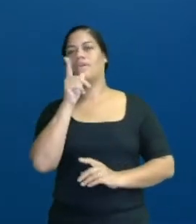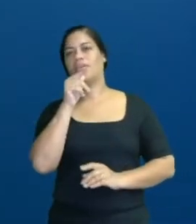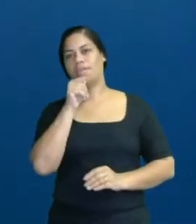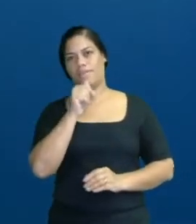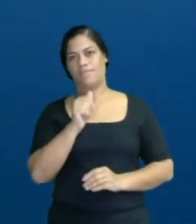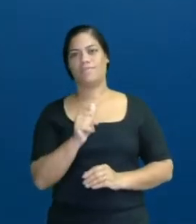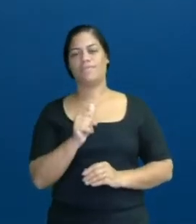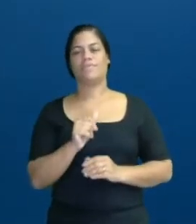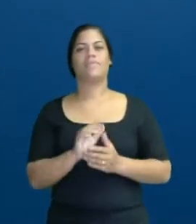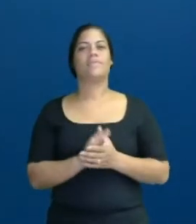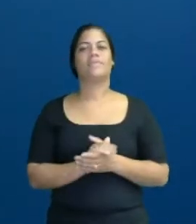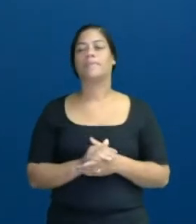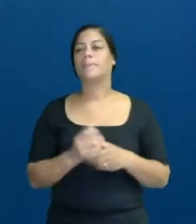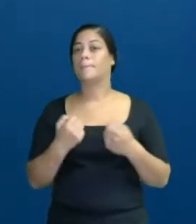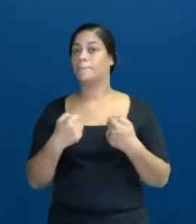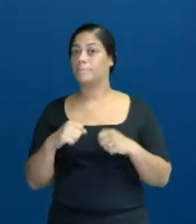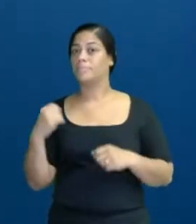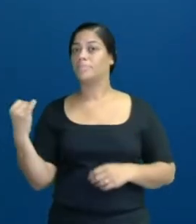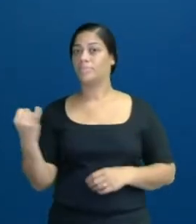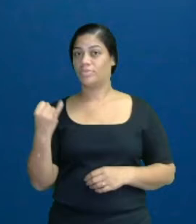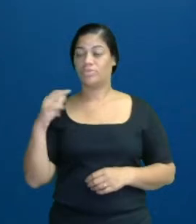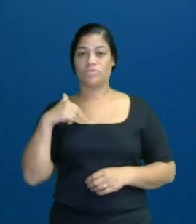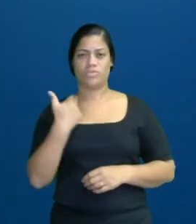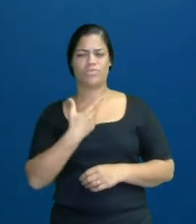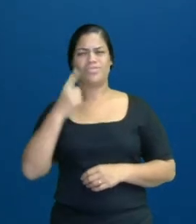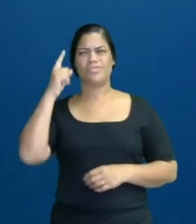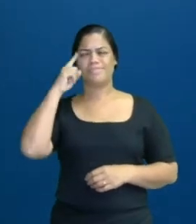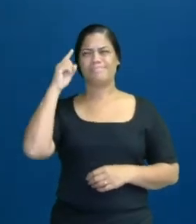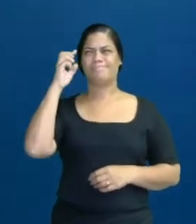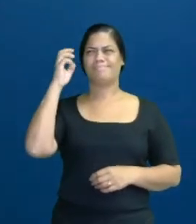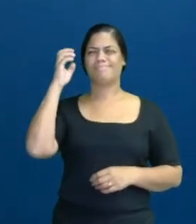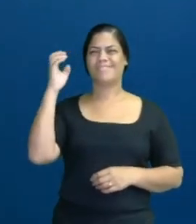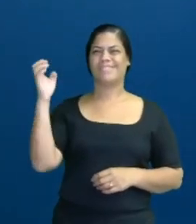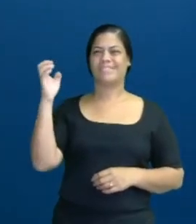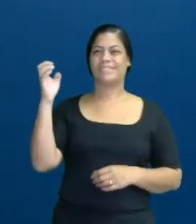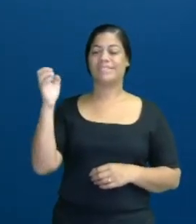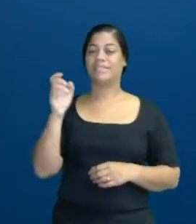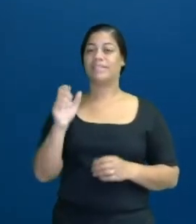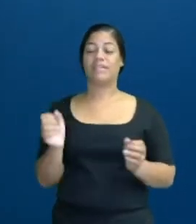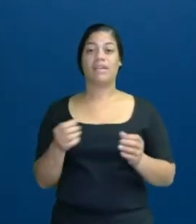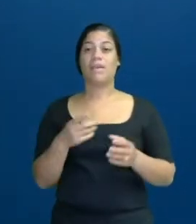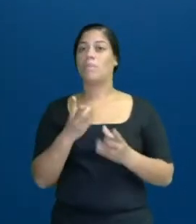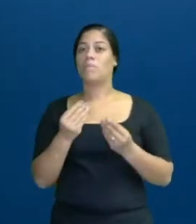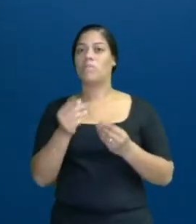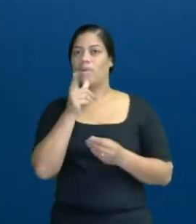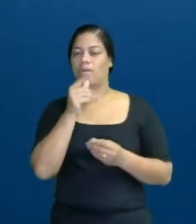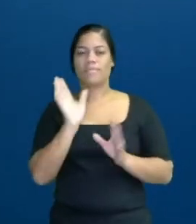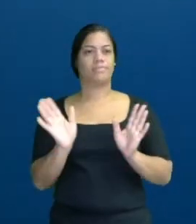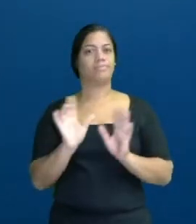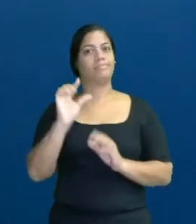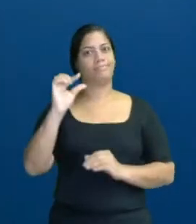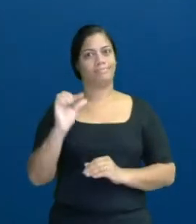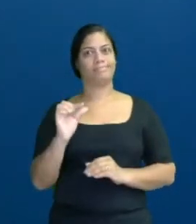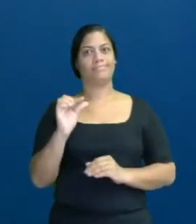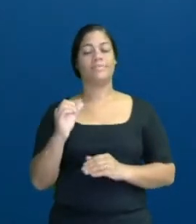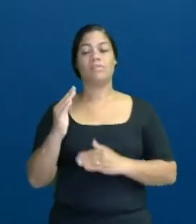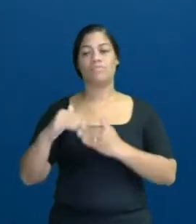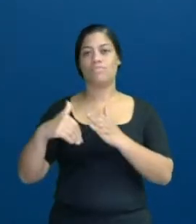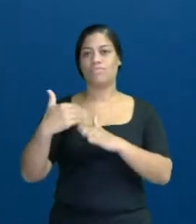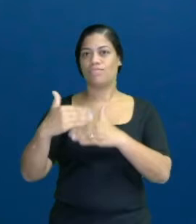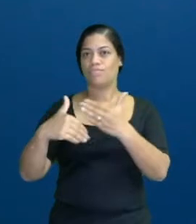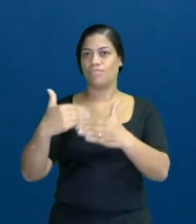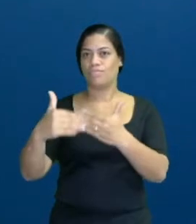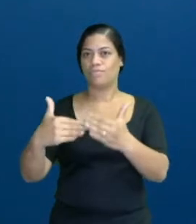água, né, ter o máximo de cuidado quando a gente pensar em gastar água, porque é um recurso renovável, porém,